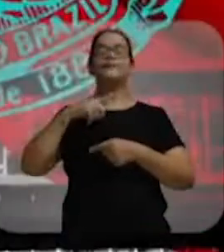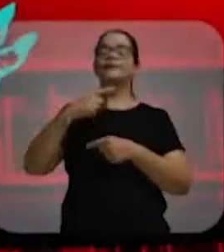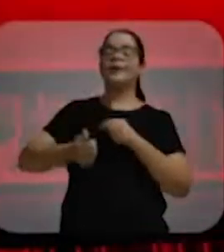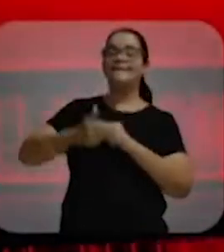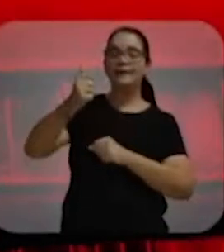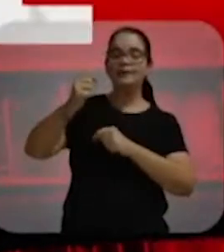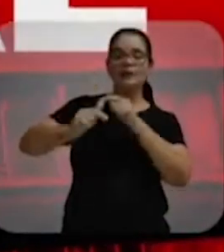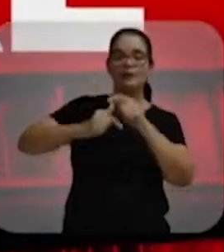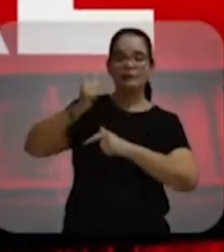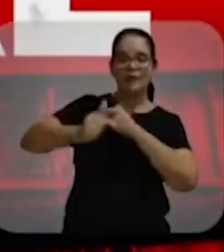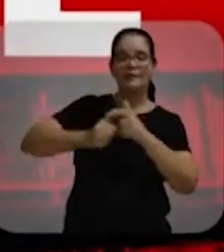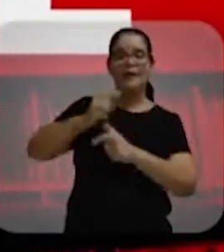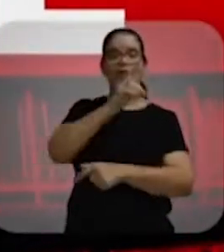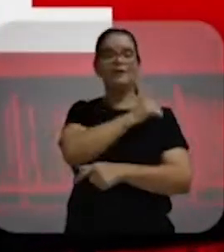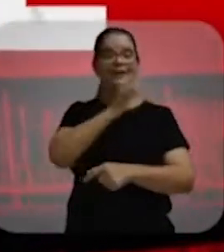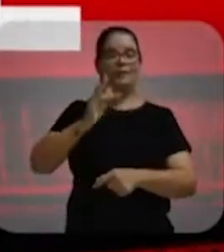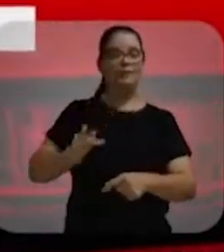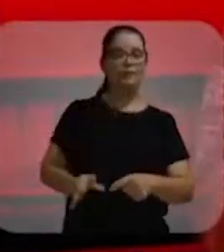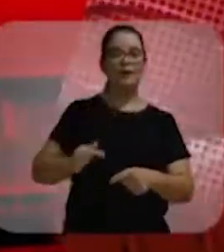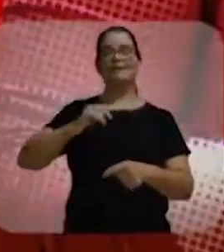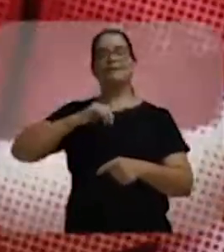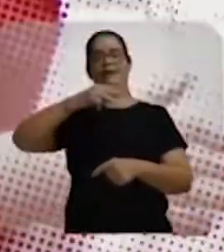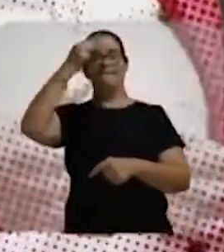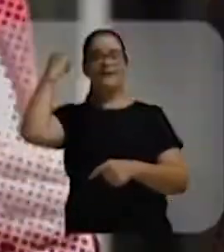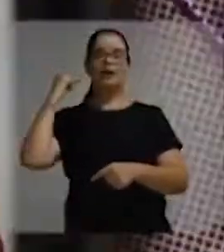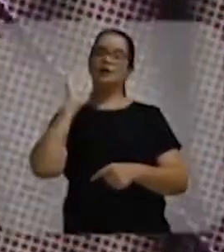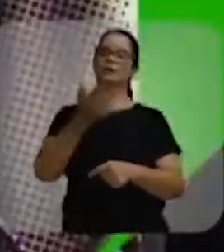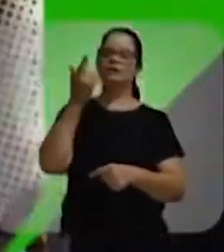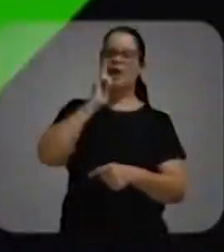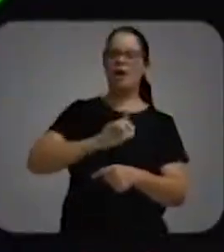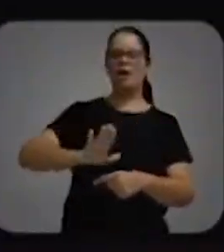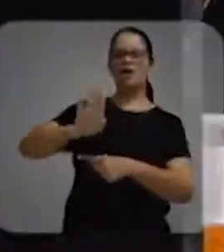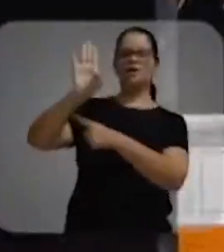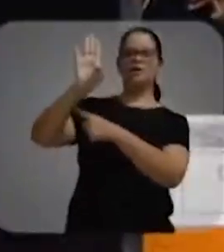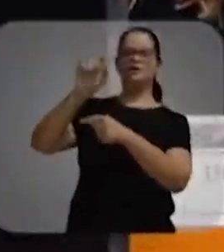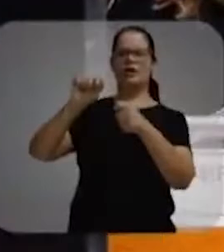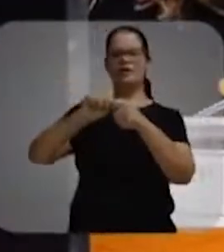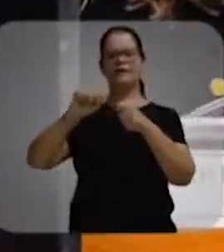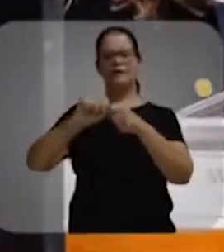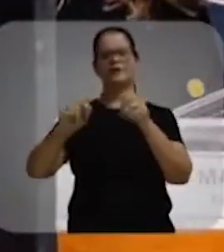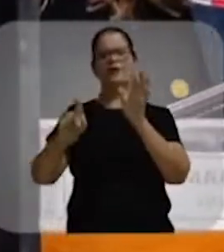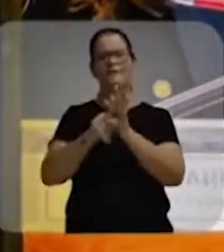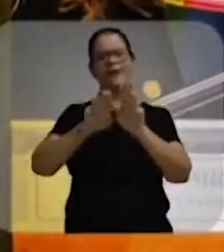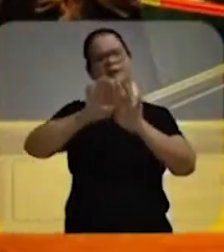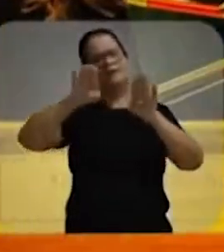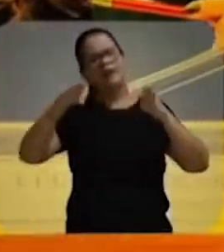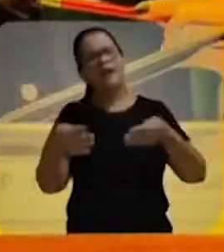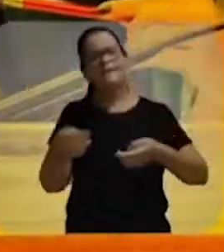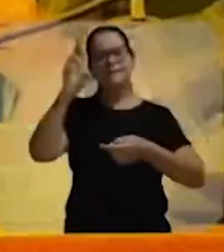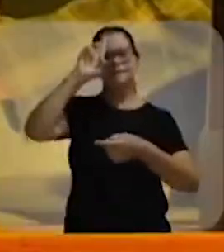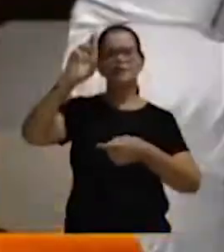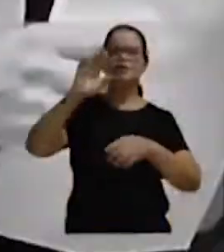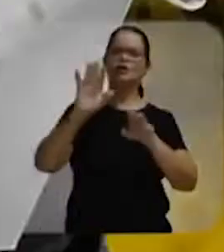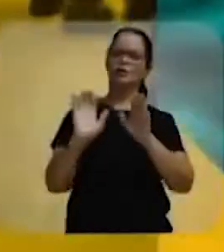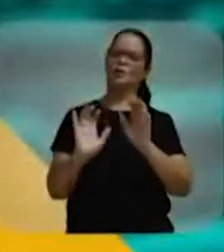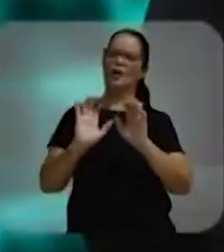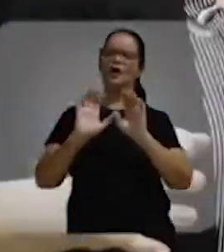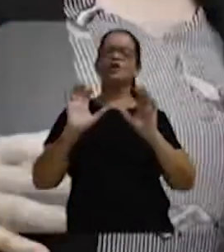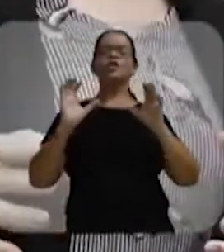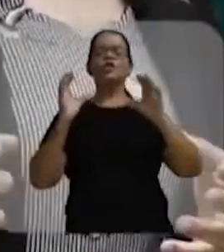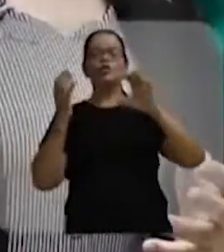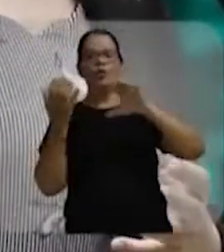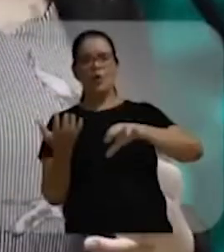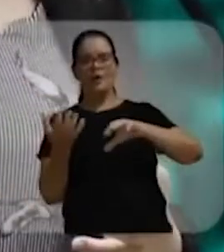seu primeiro mandato como deputada federal, Marília já ganhou destaque, fazendo parte da mesa diretora do Congresso. E